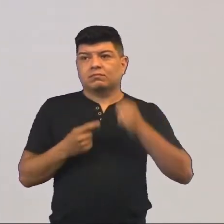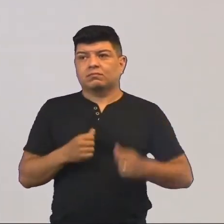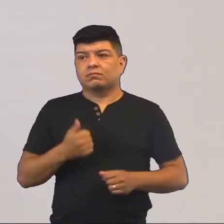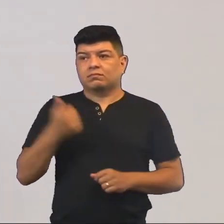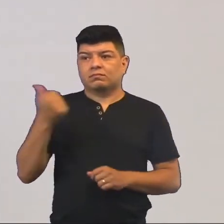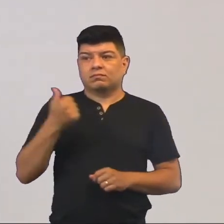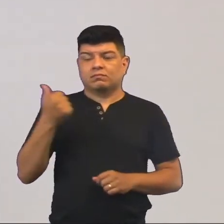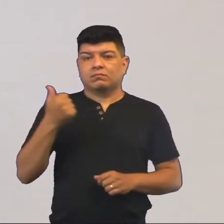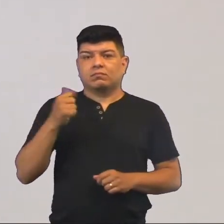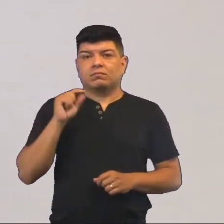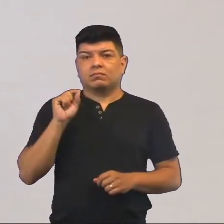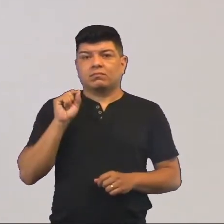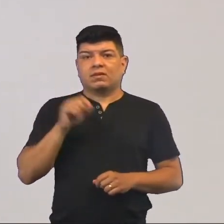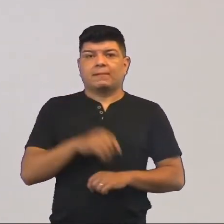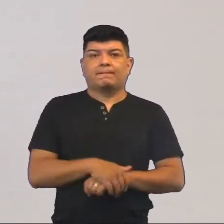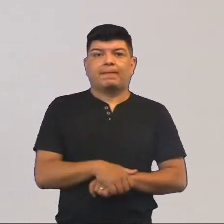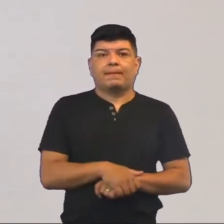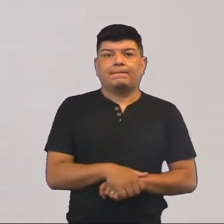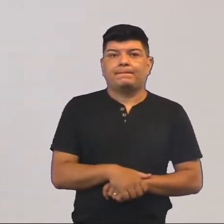os primeiros, né,